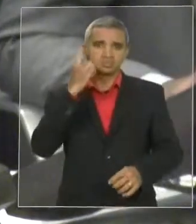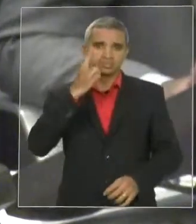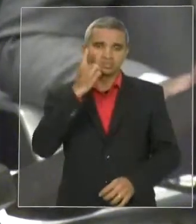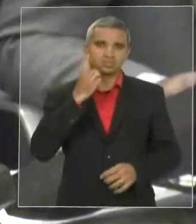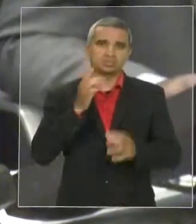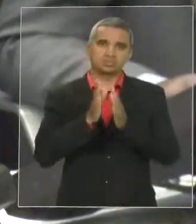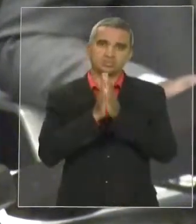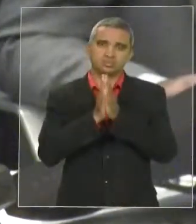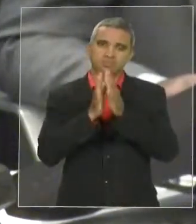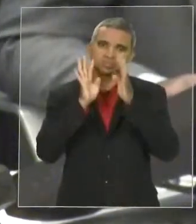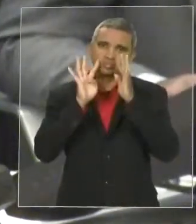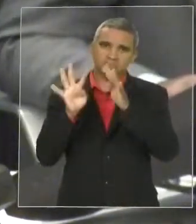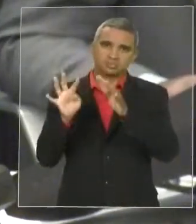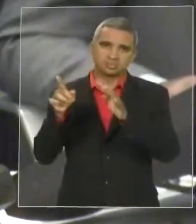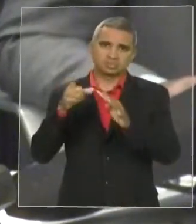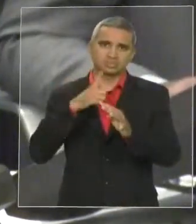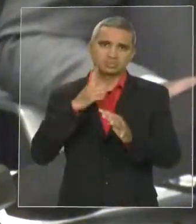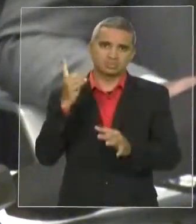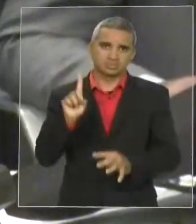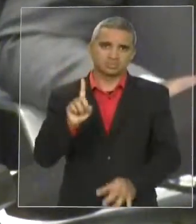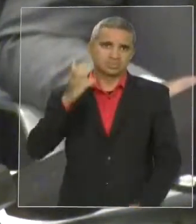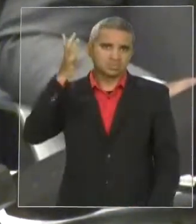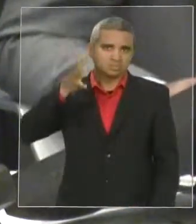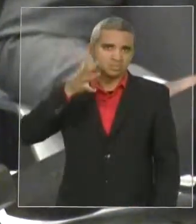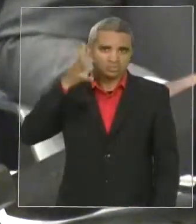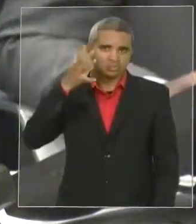Senhores deputados, queria alertá-los que tem um orador na tribuna.